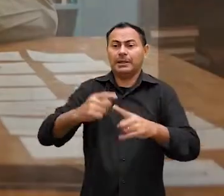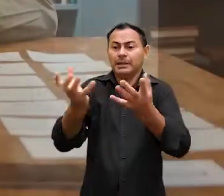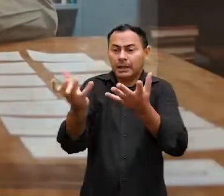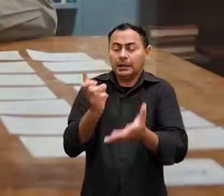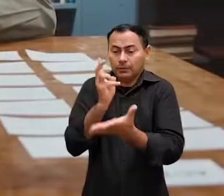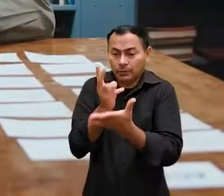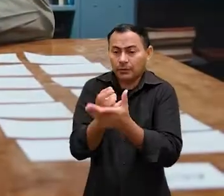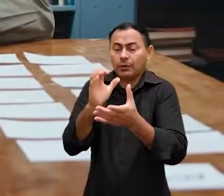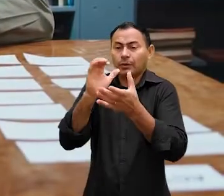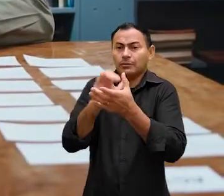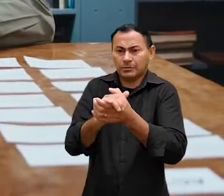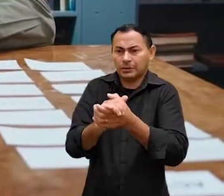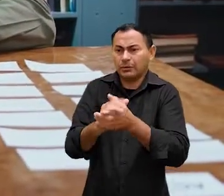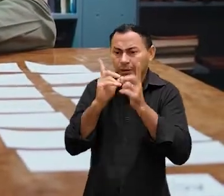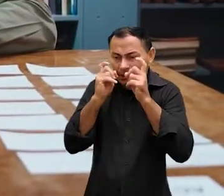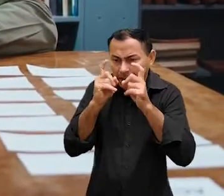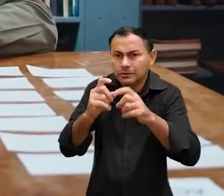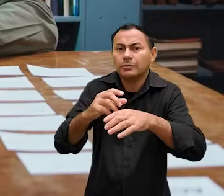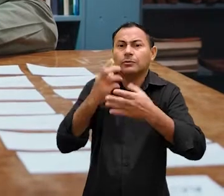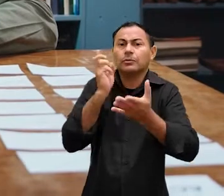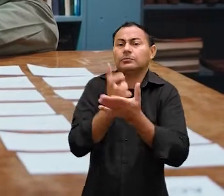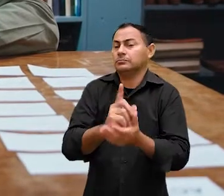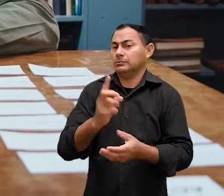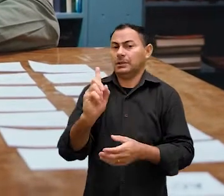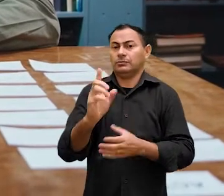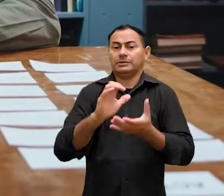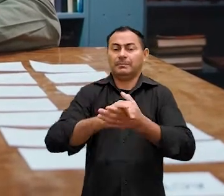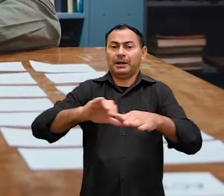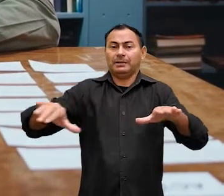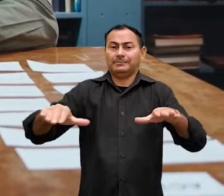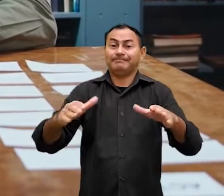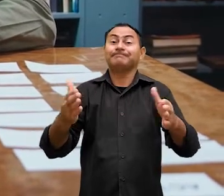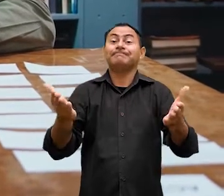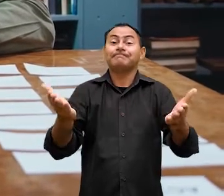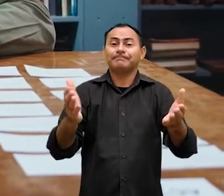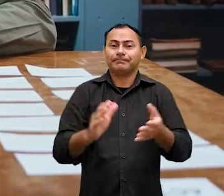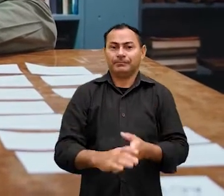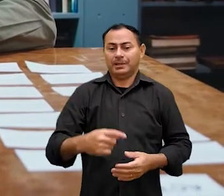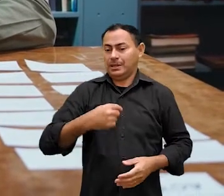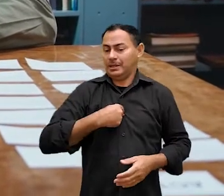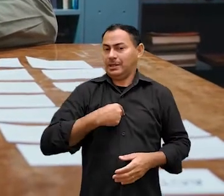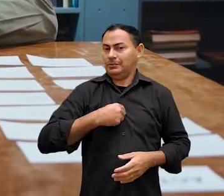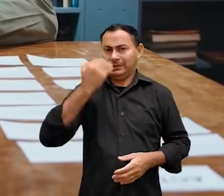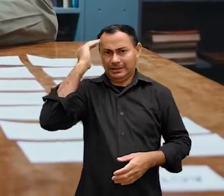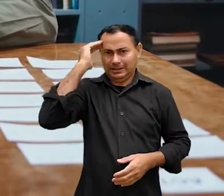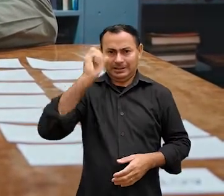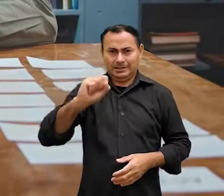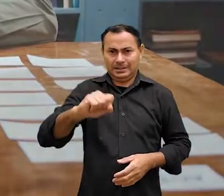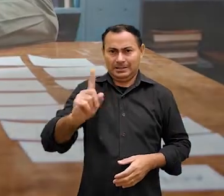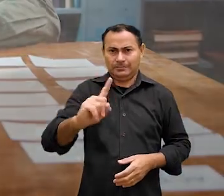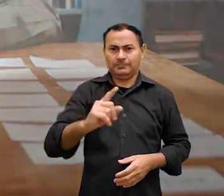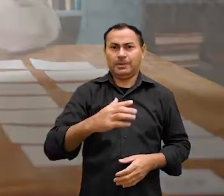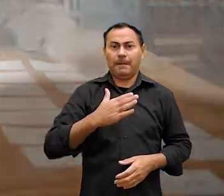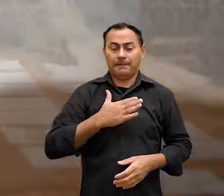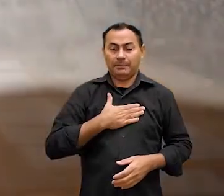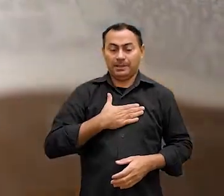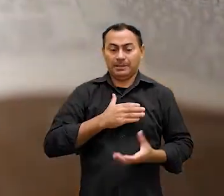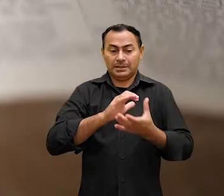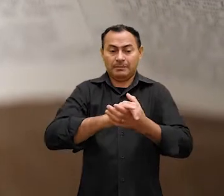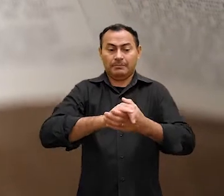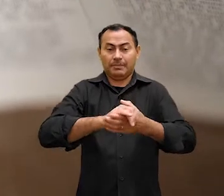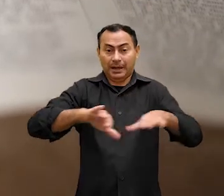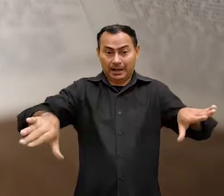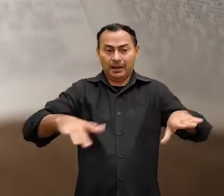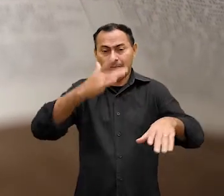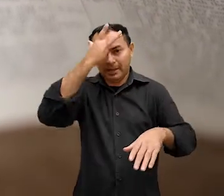querer continuar com o mesmo endereço e por isso ele não se separa. Eu não interpreto assim. Para mim, separar-se é